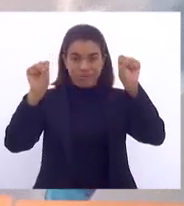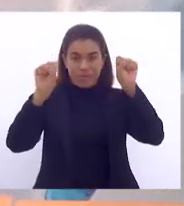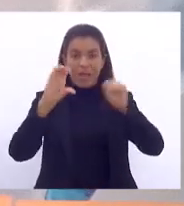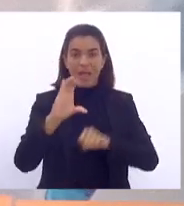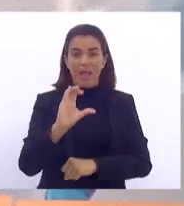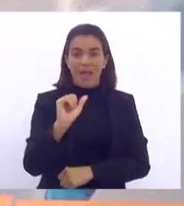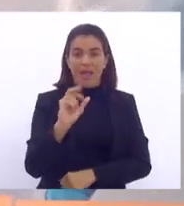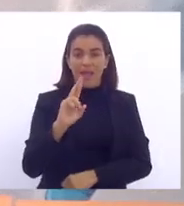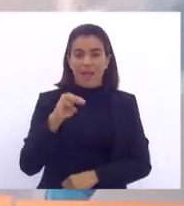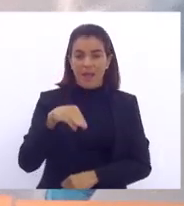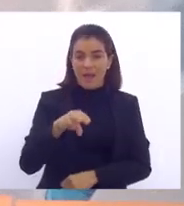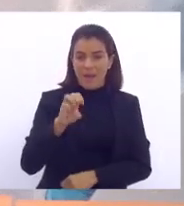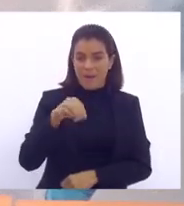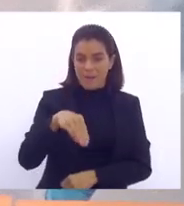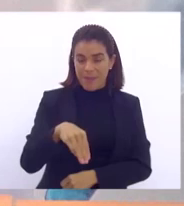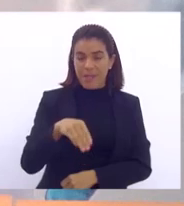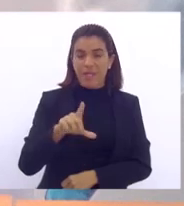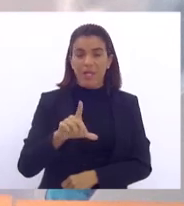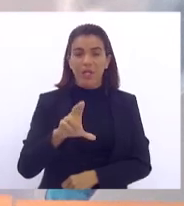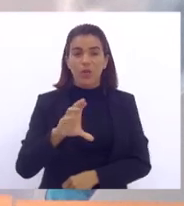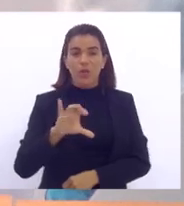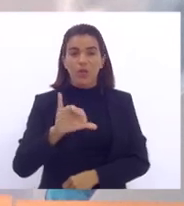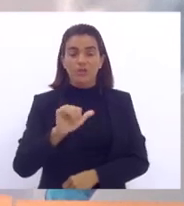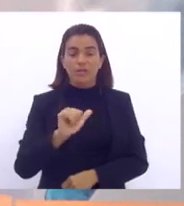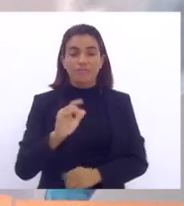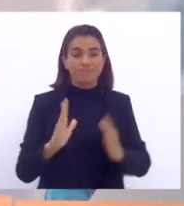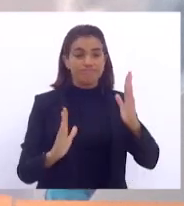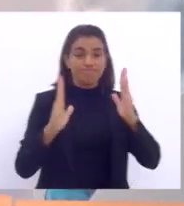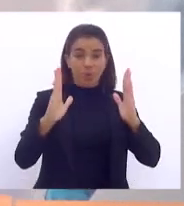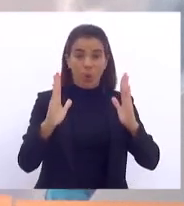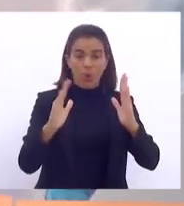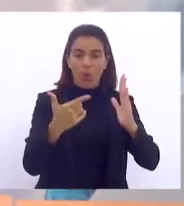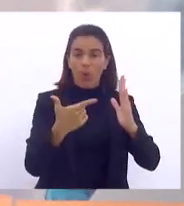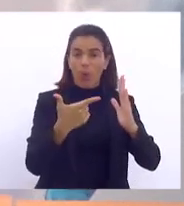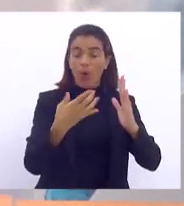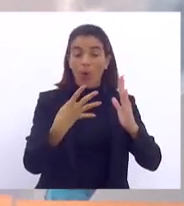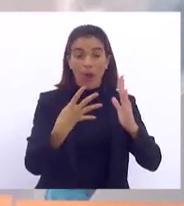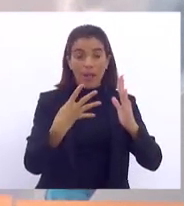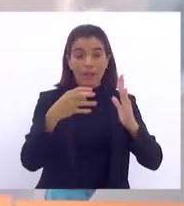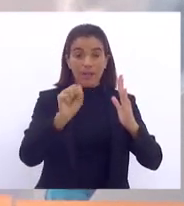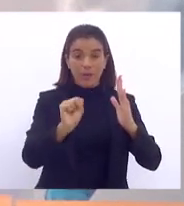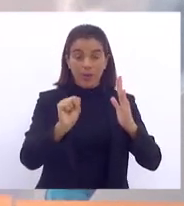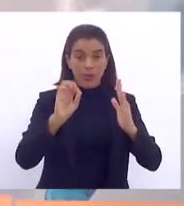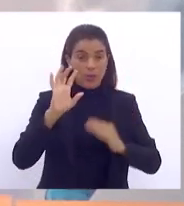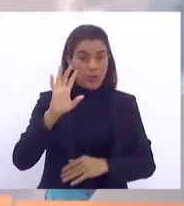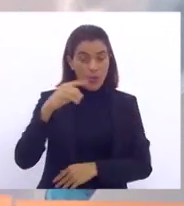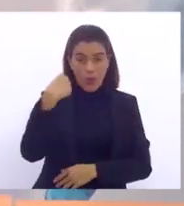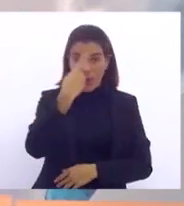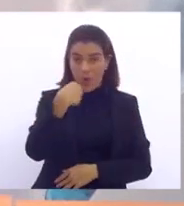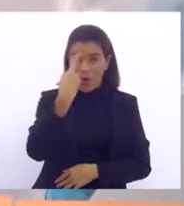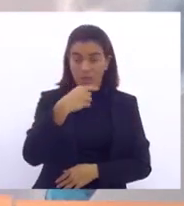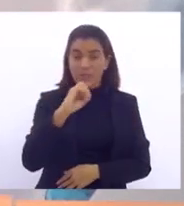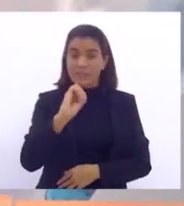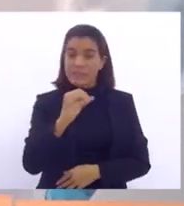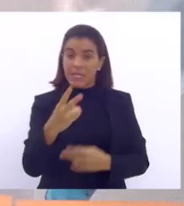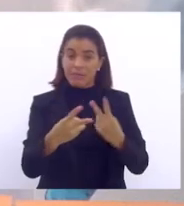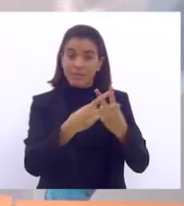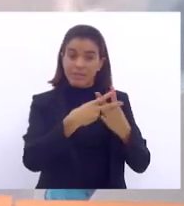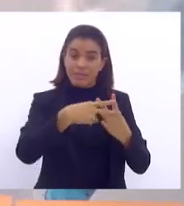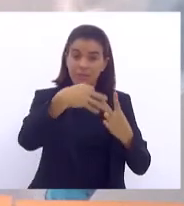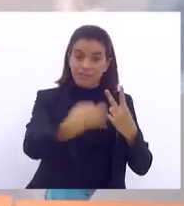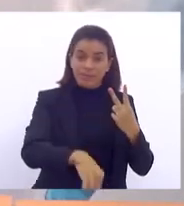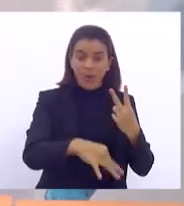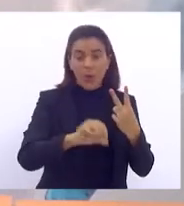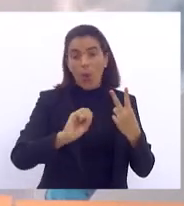Lúcia para que a gente del liberasse em 48 Horas sobre a questão processual se a prisão era válida ou não o